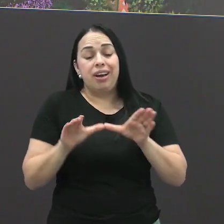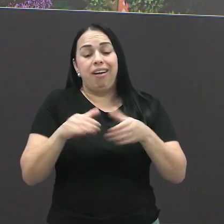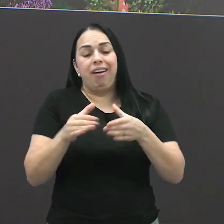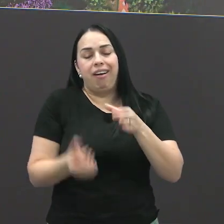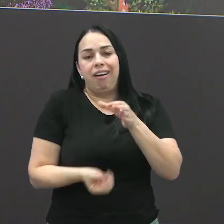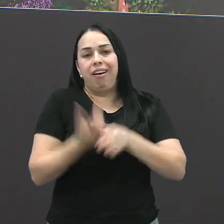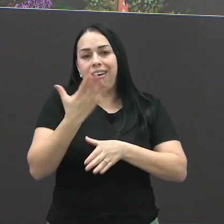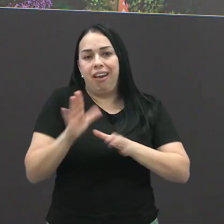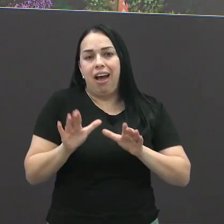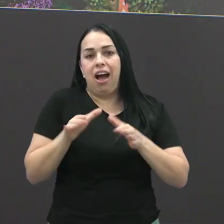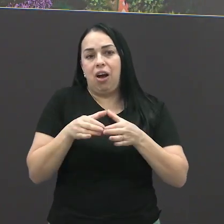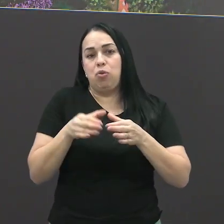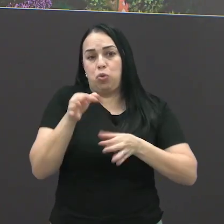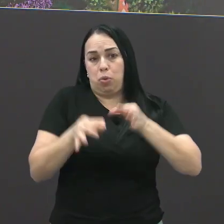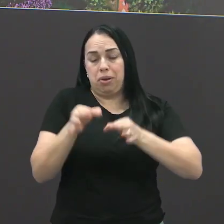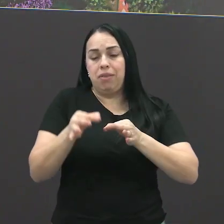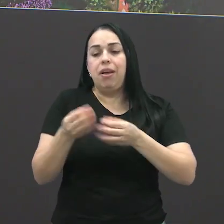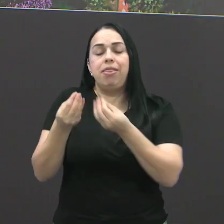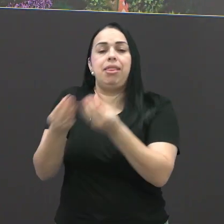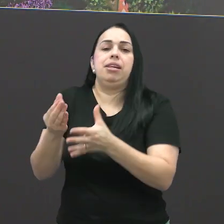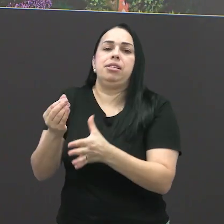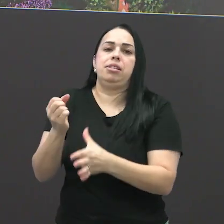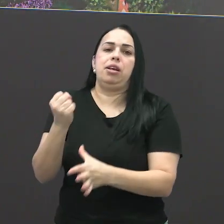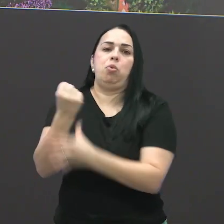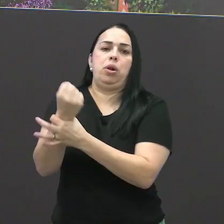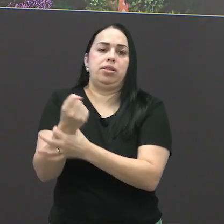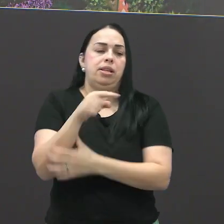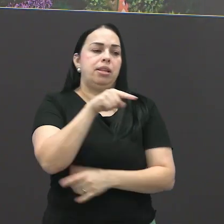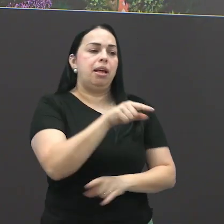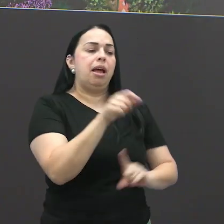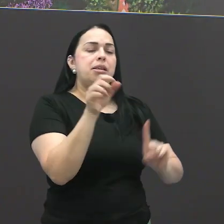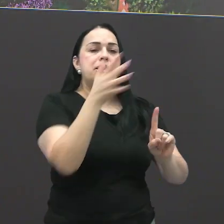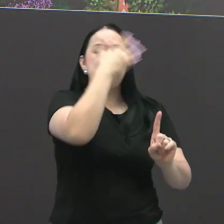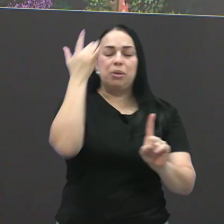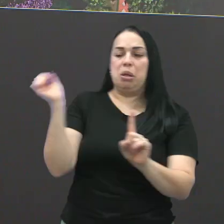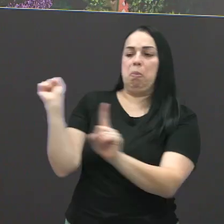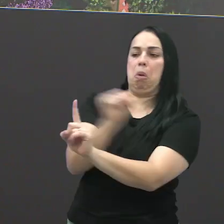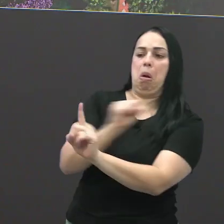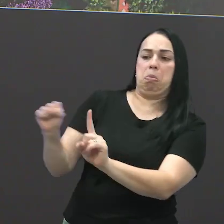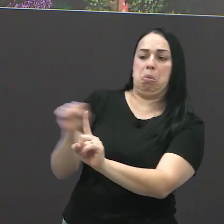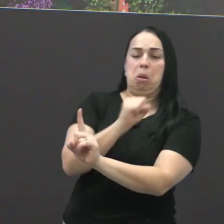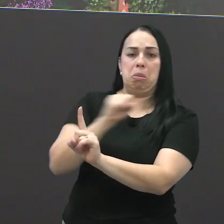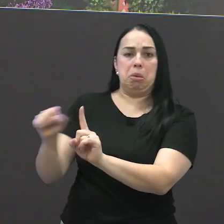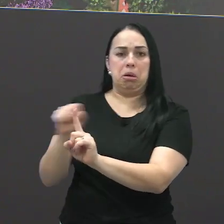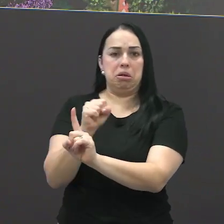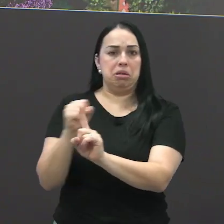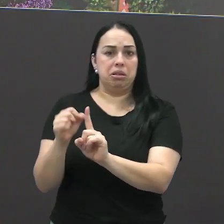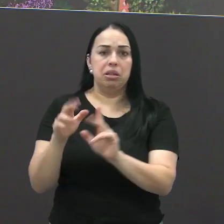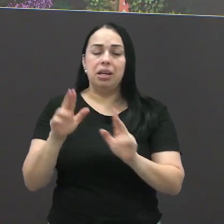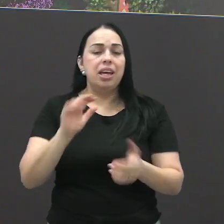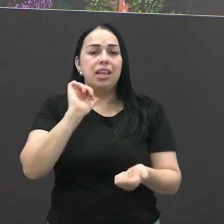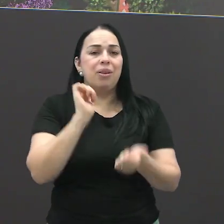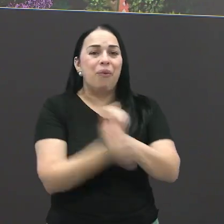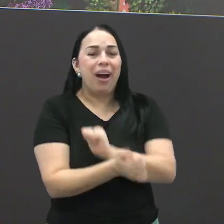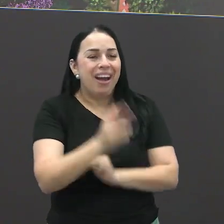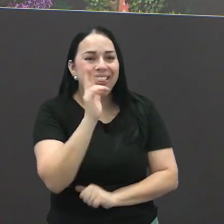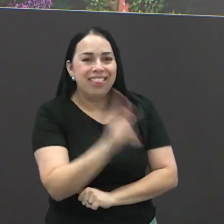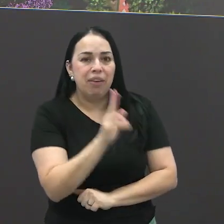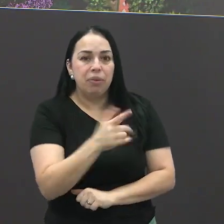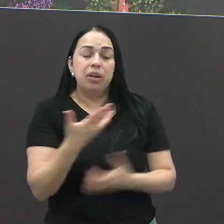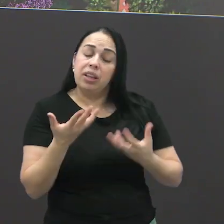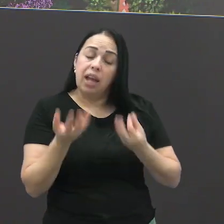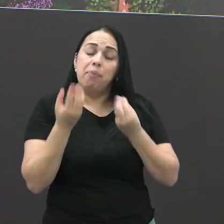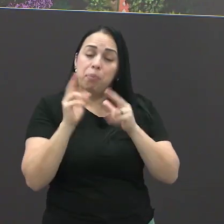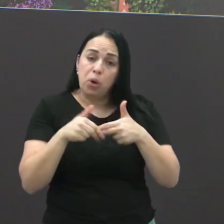porque não havia punição para os agressores e que fazem justamente o contrário da premissa do esporte, que é trazer